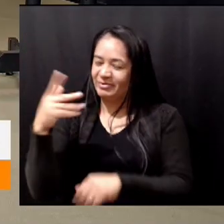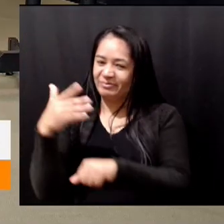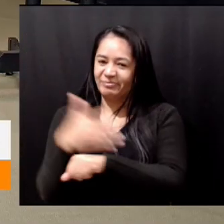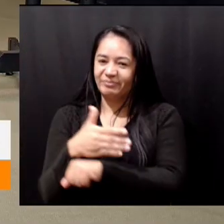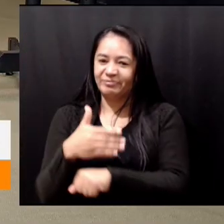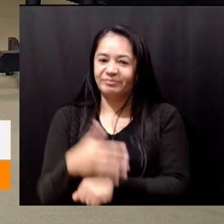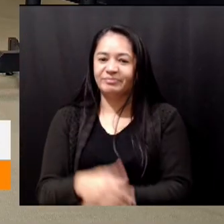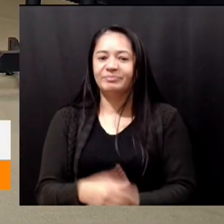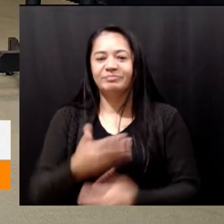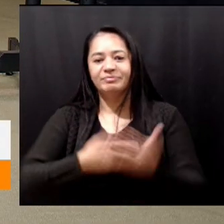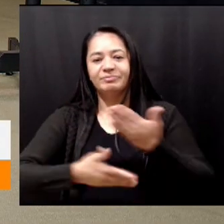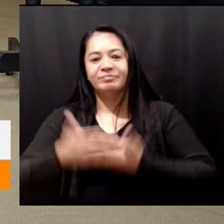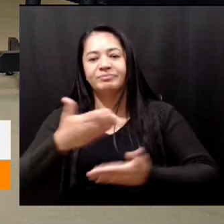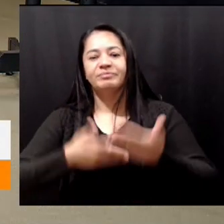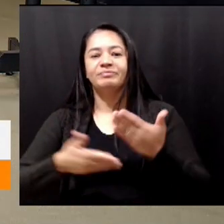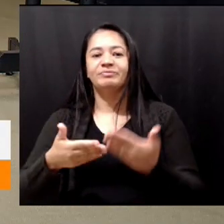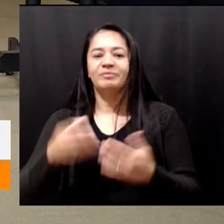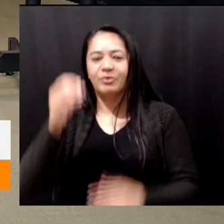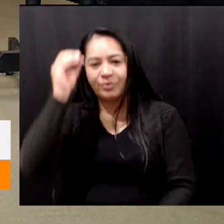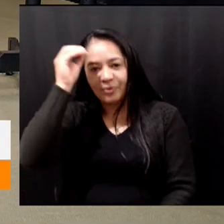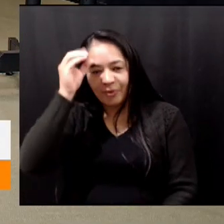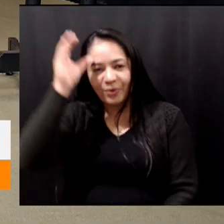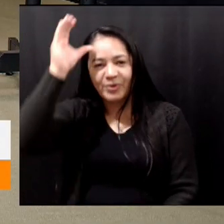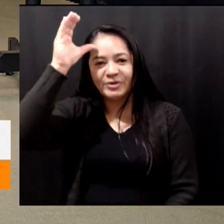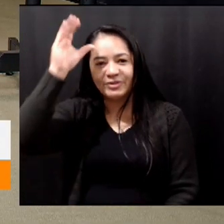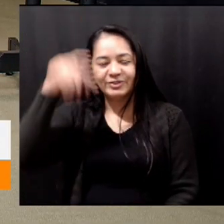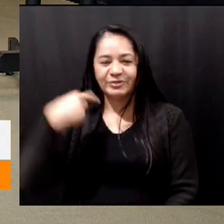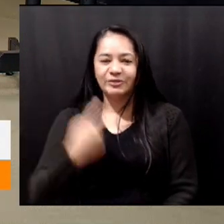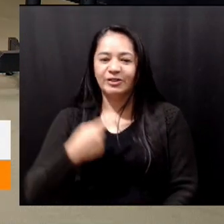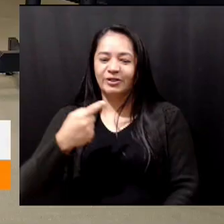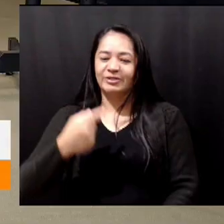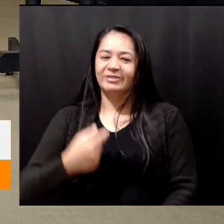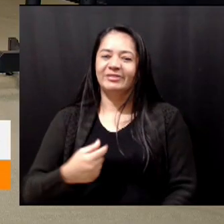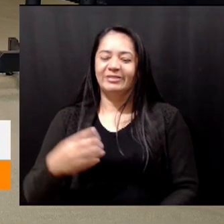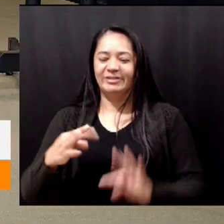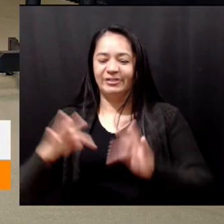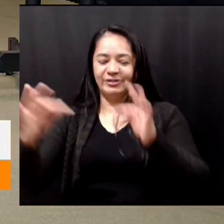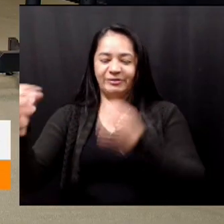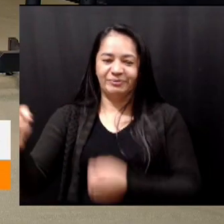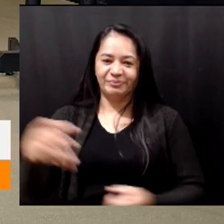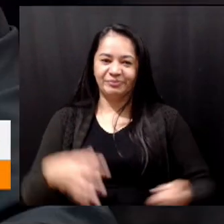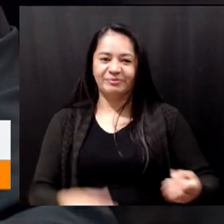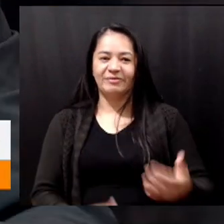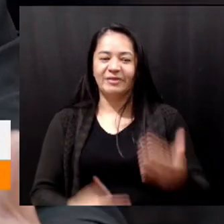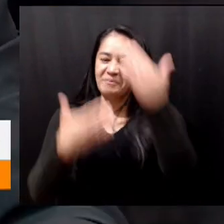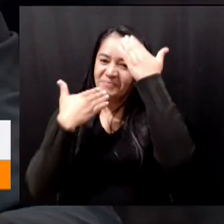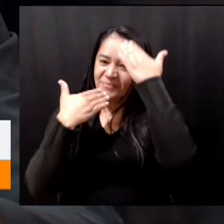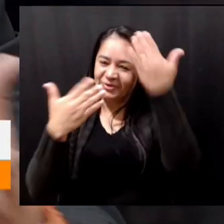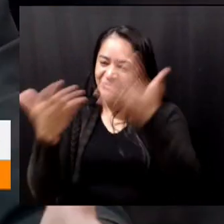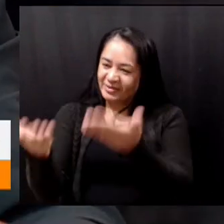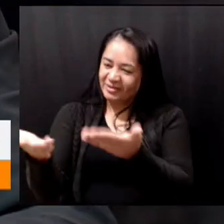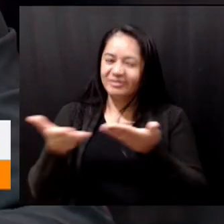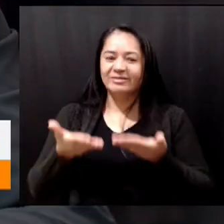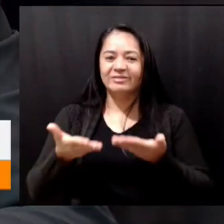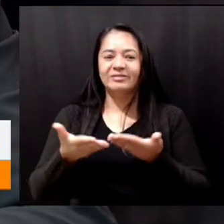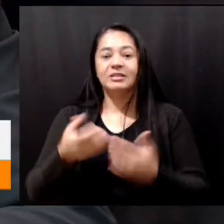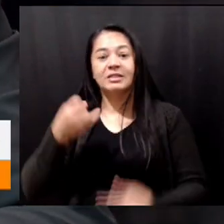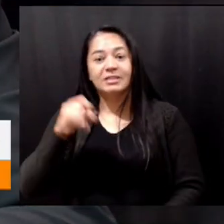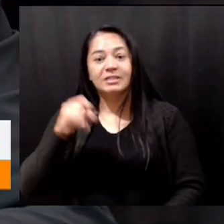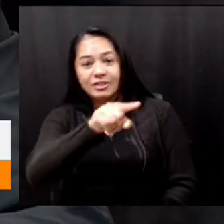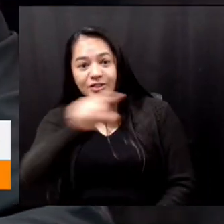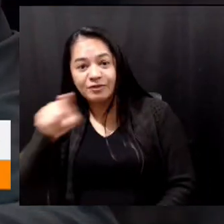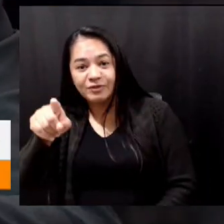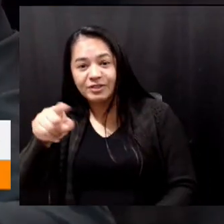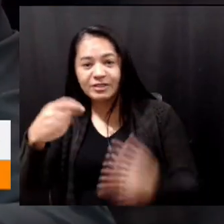compartilhar conhecimentos com a gente de inovação e de tecnologia. Muito obrigado pelo convite. E se você precisar de alguma coisa do